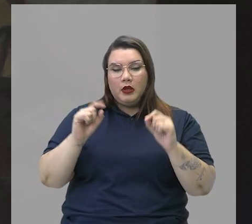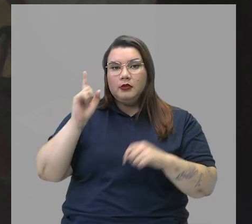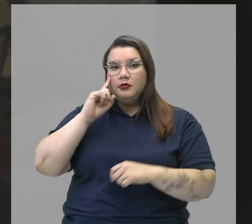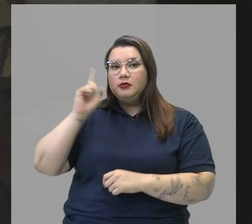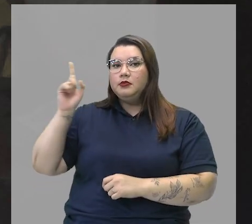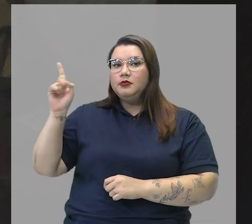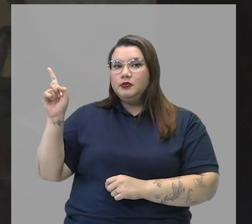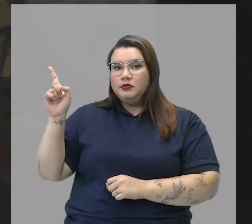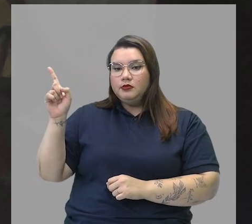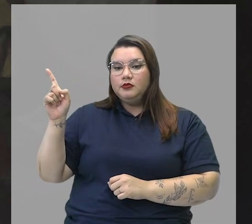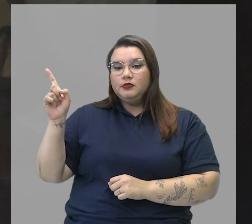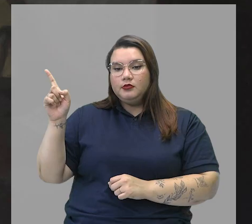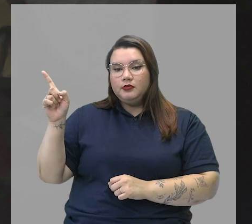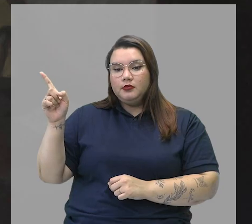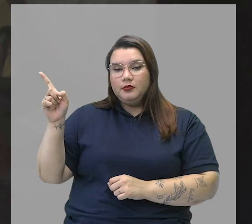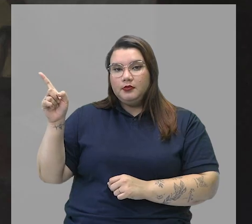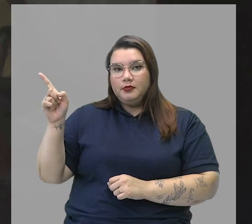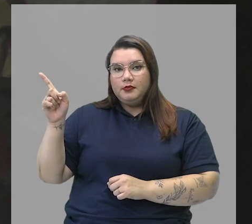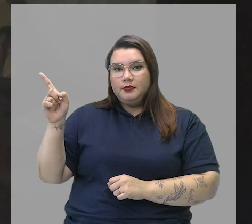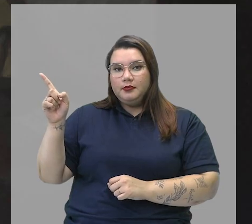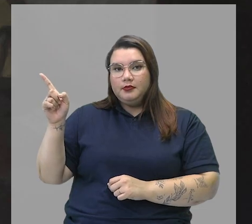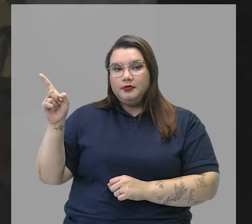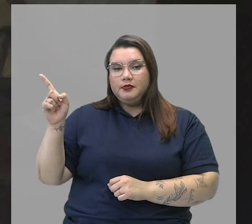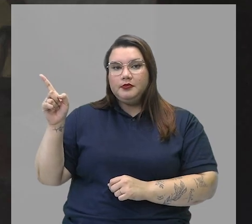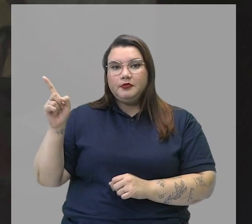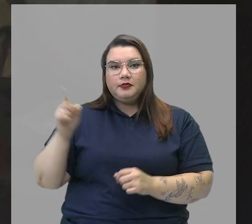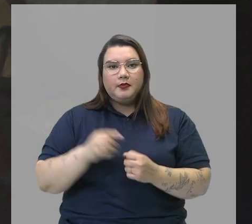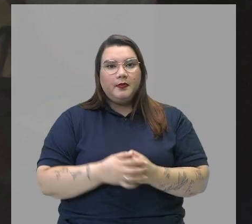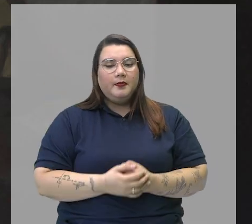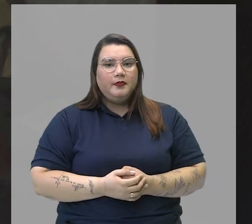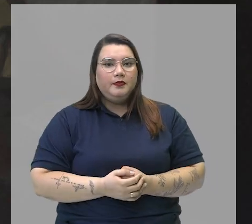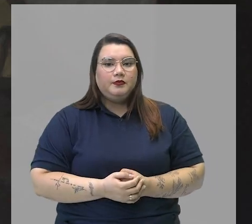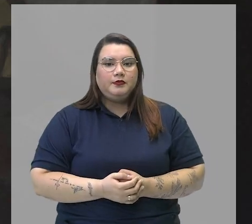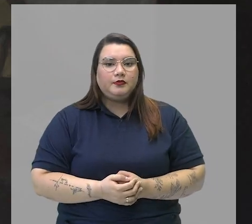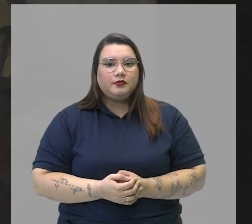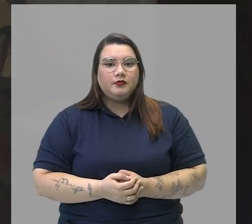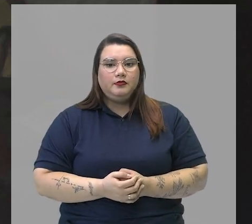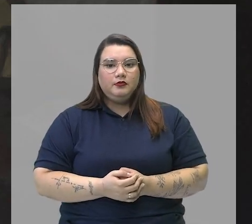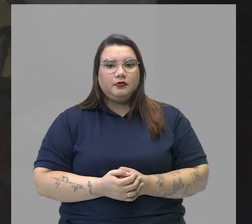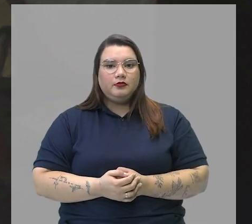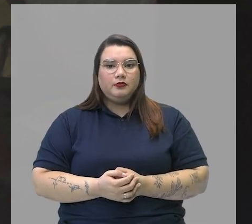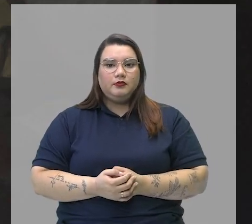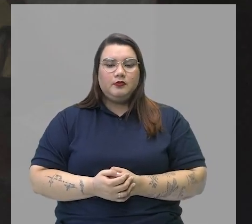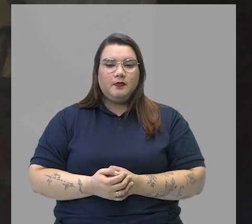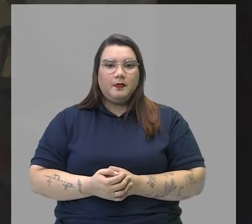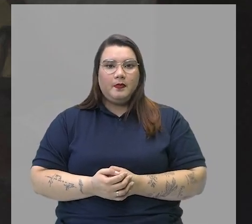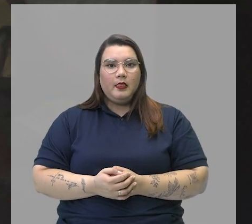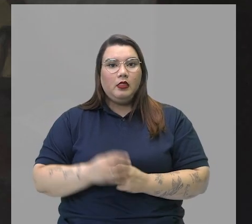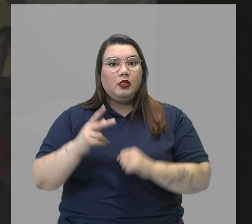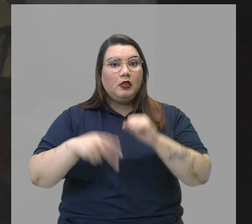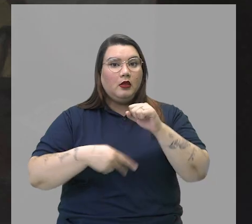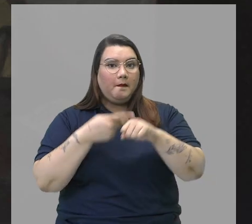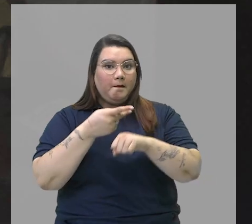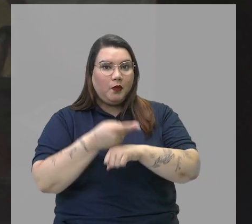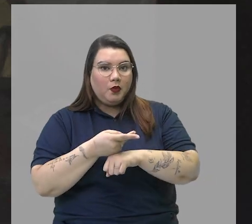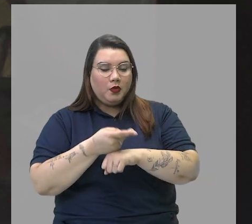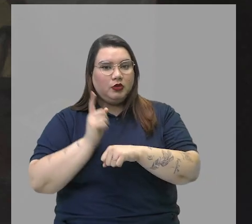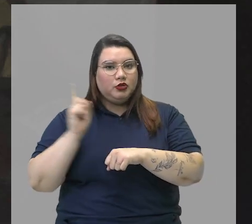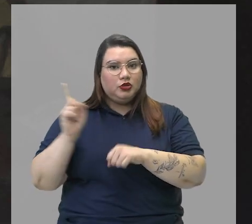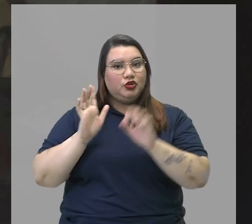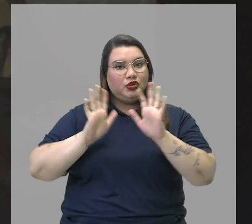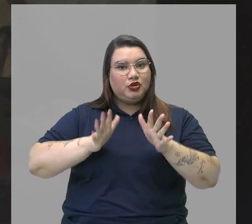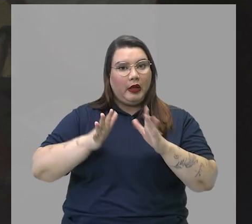de partículas que ele começou a descrever. Só que depois que